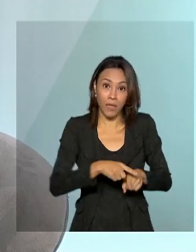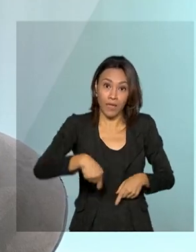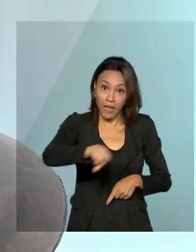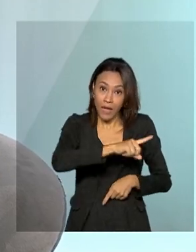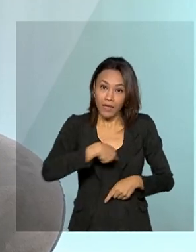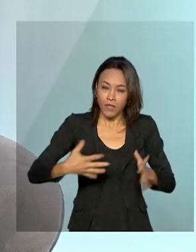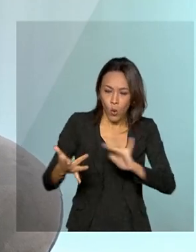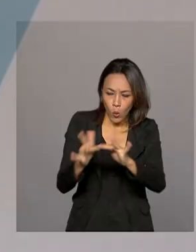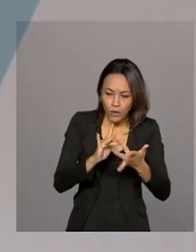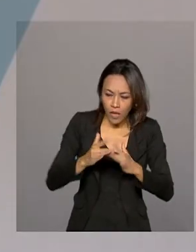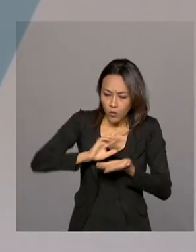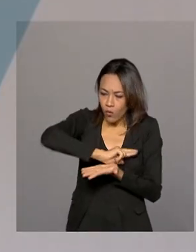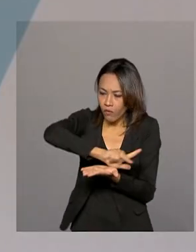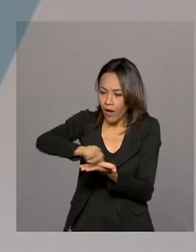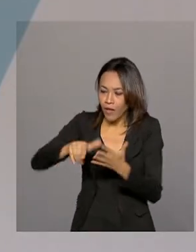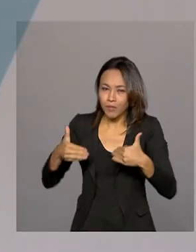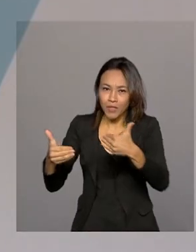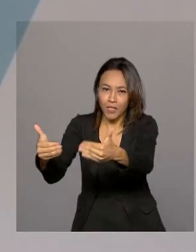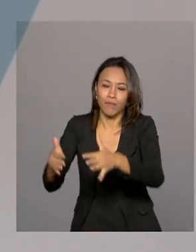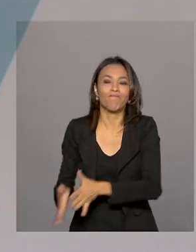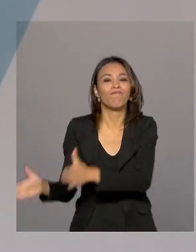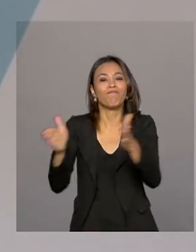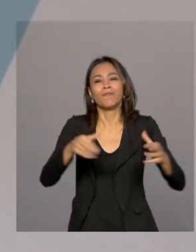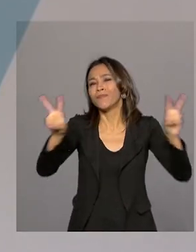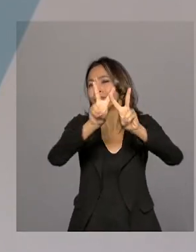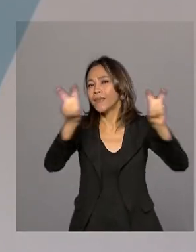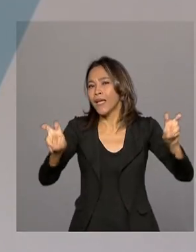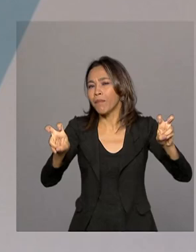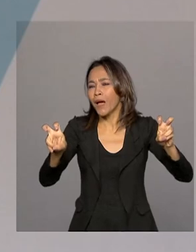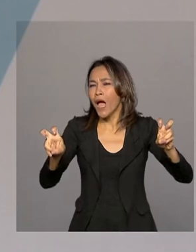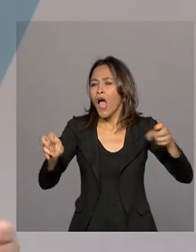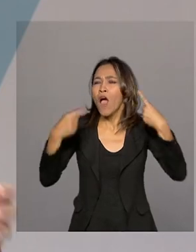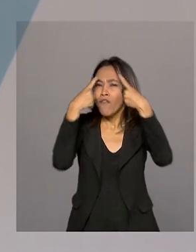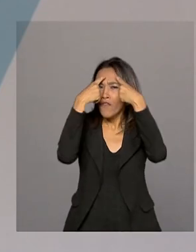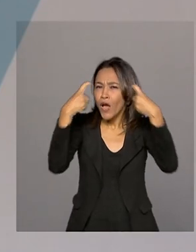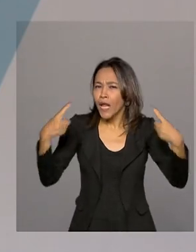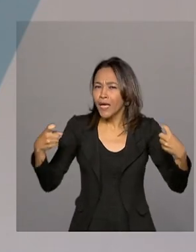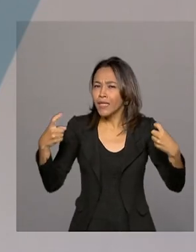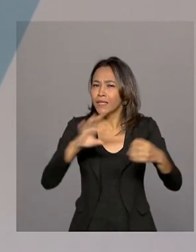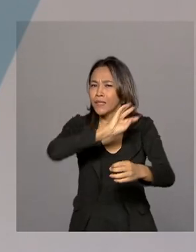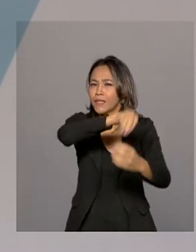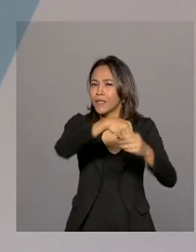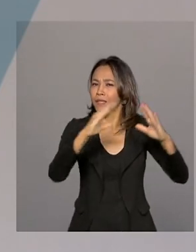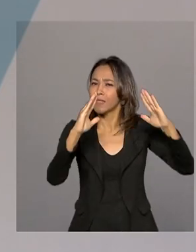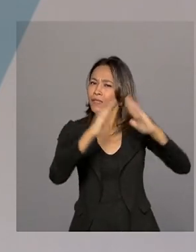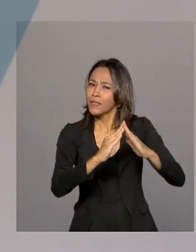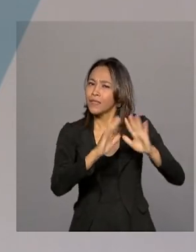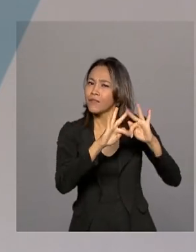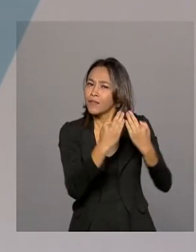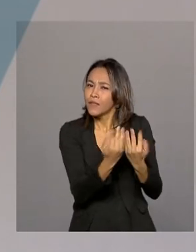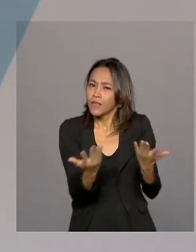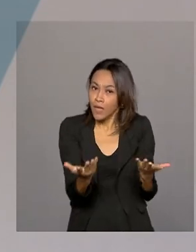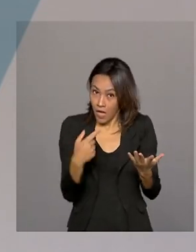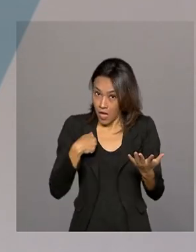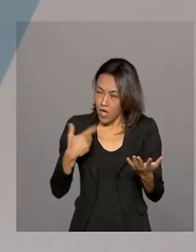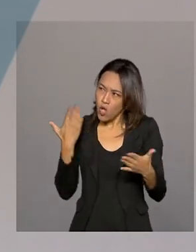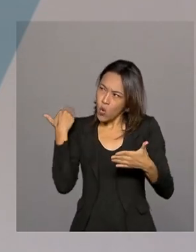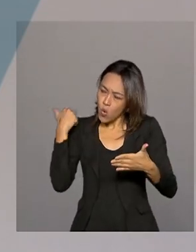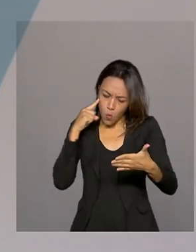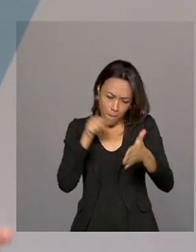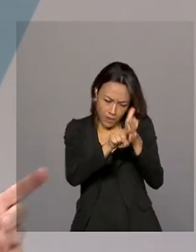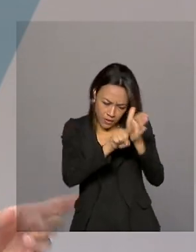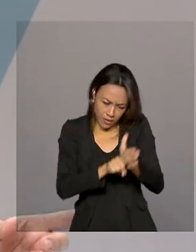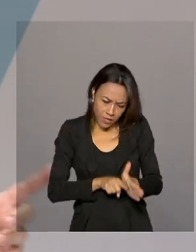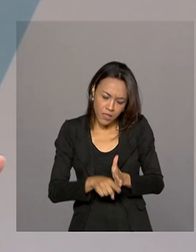da transversalidade. Violência doméstica. Eu vi um dado, pesquisando aqui para fazer a entrevista com a senhora, que demonstrou